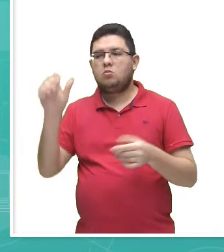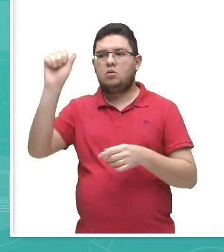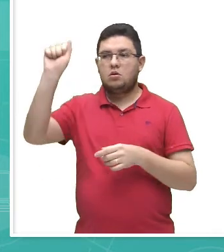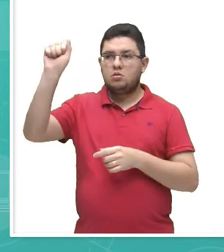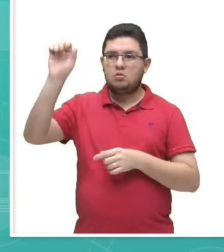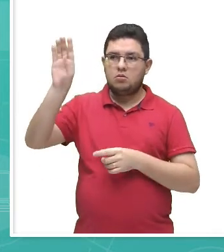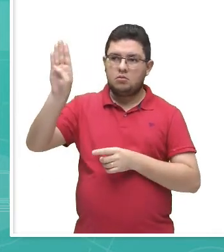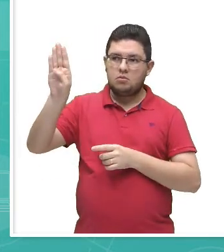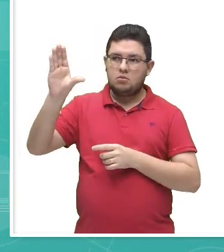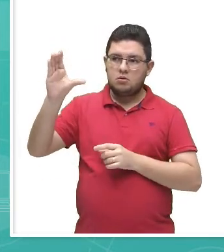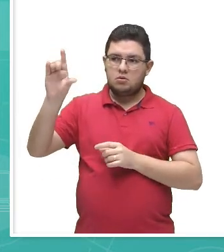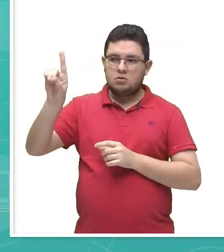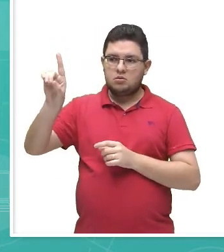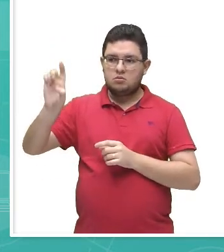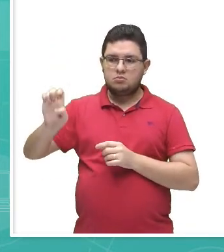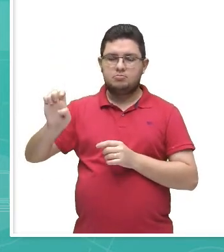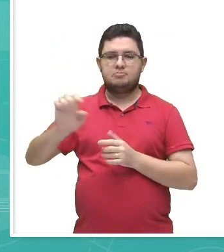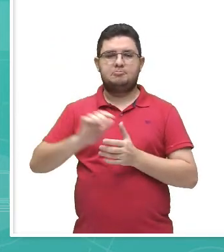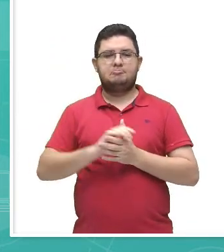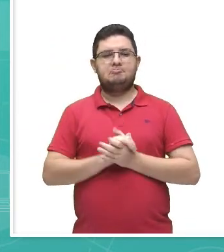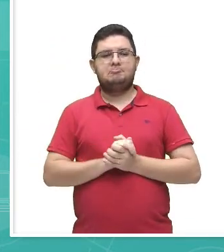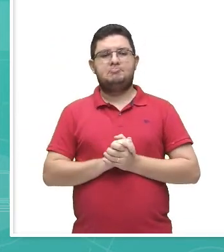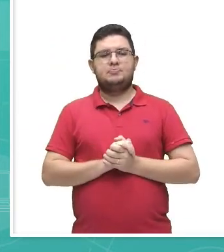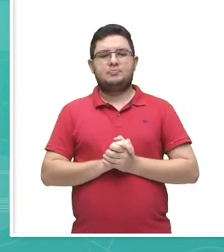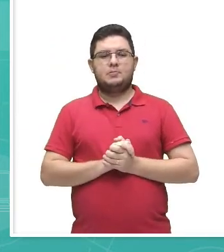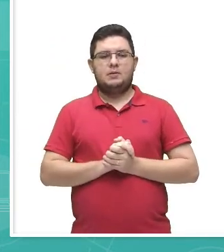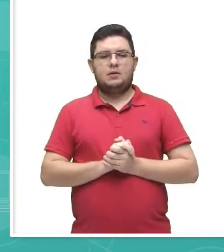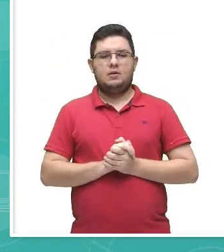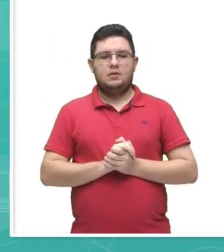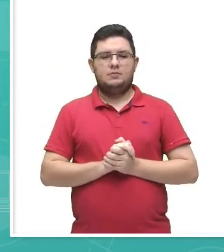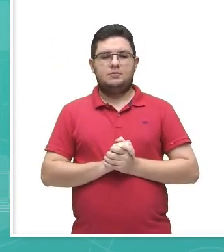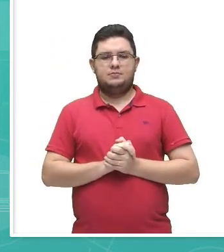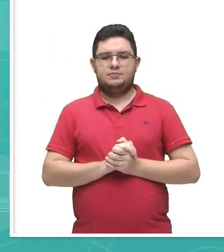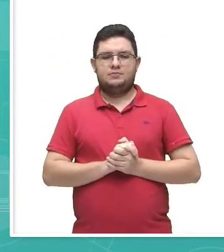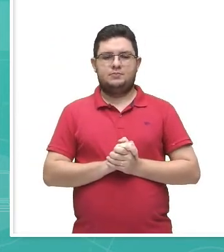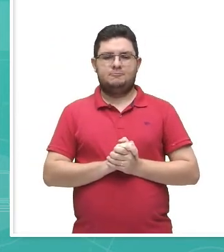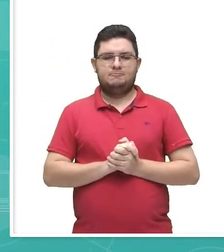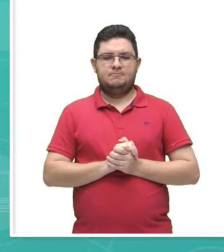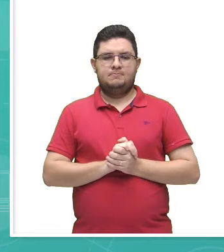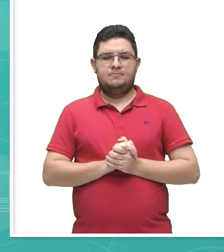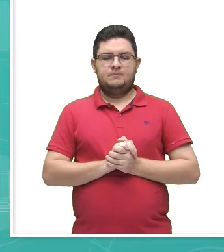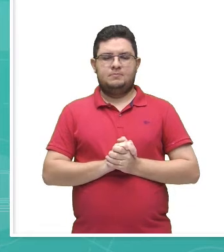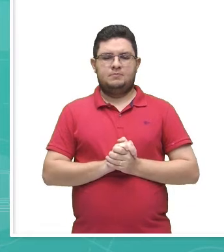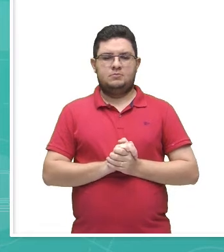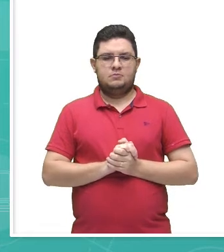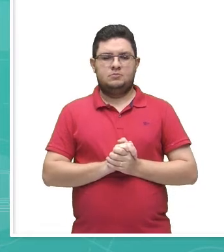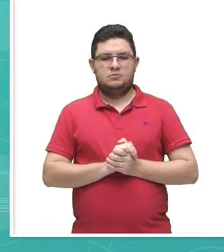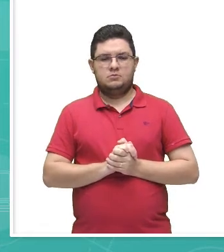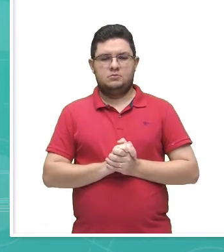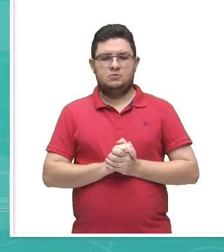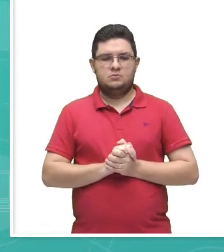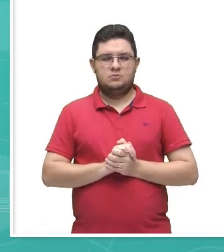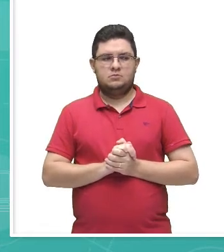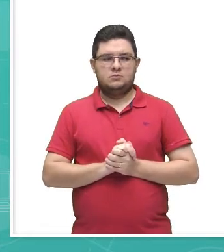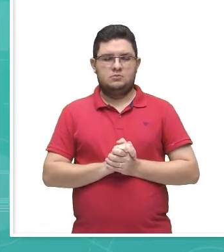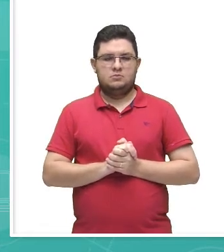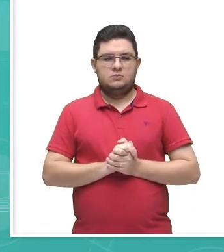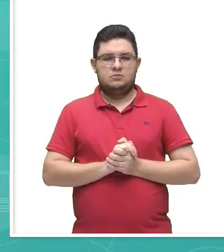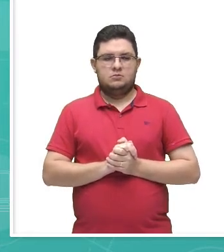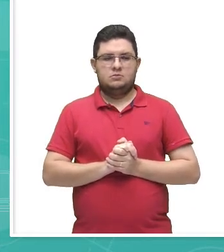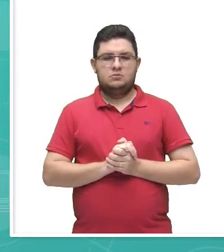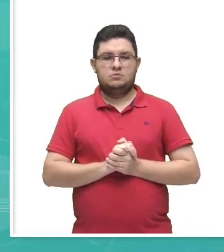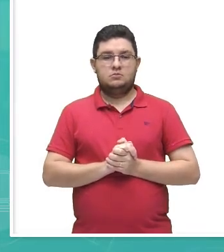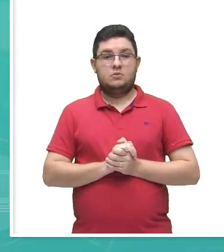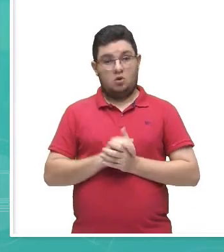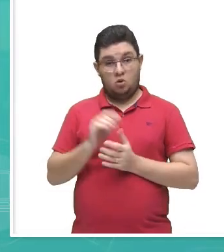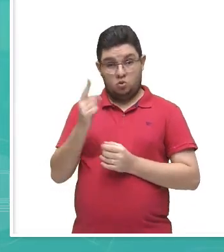Apresenta uma frase, então, né, uma sentença ali com erro conjugado ali na terceira pessoa do singular, tá certo?